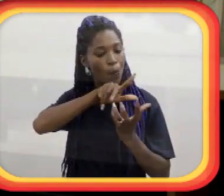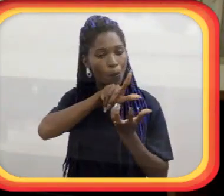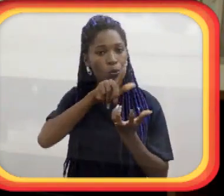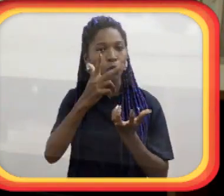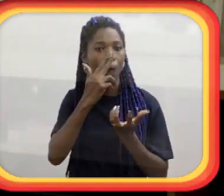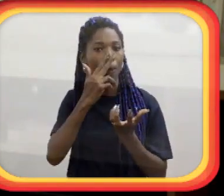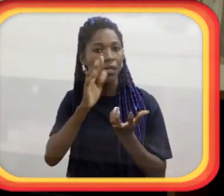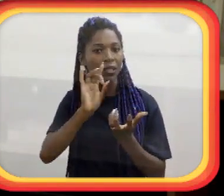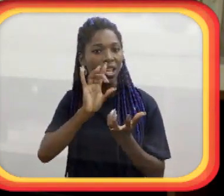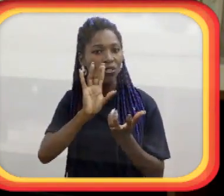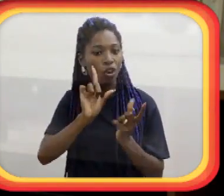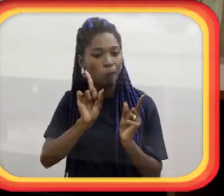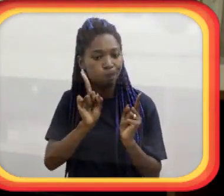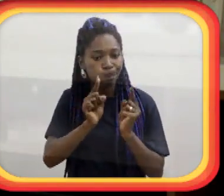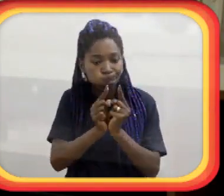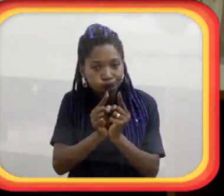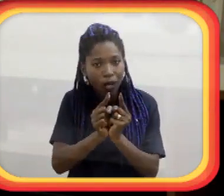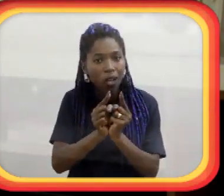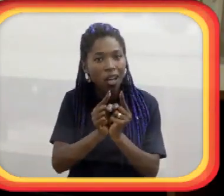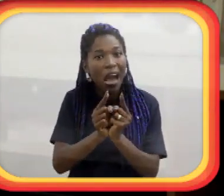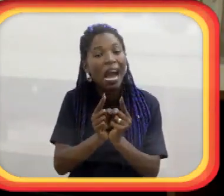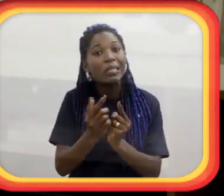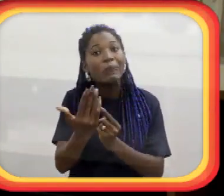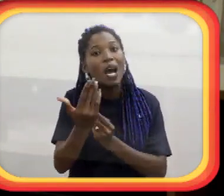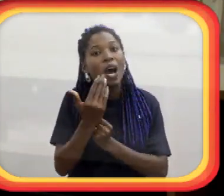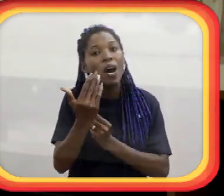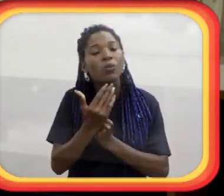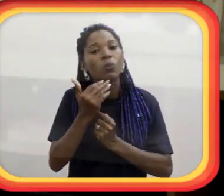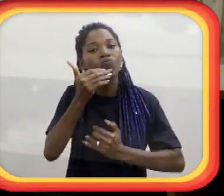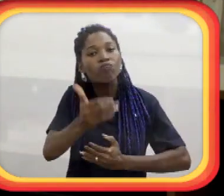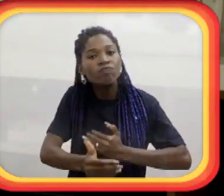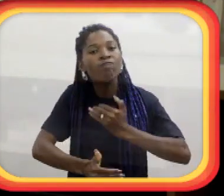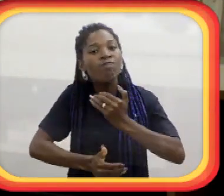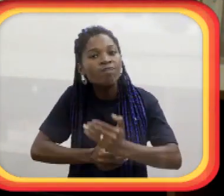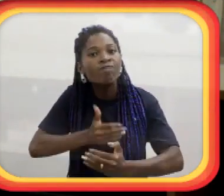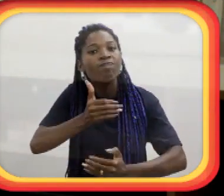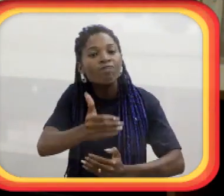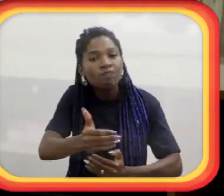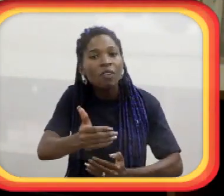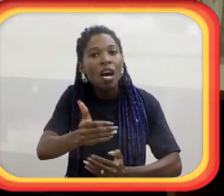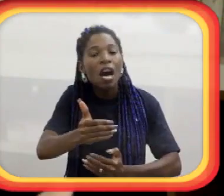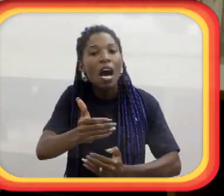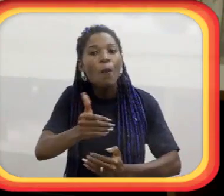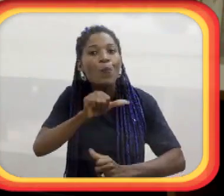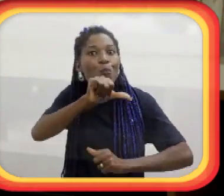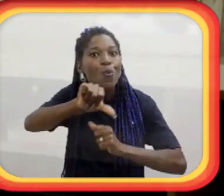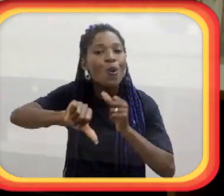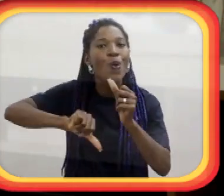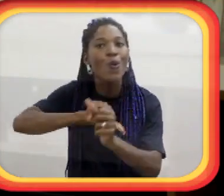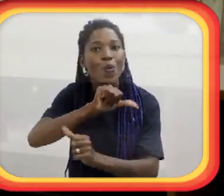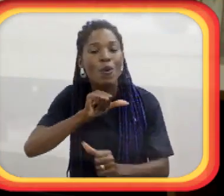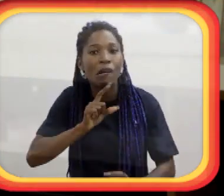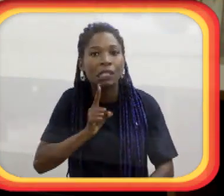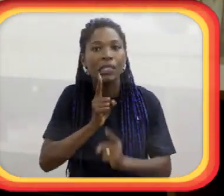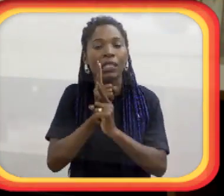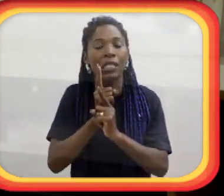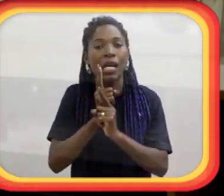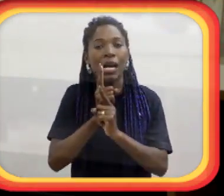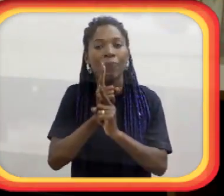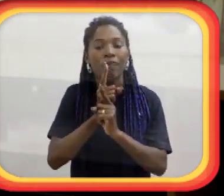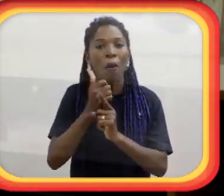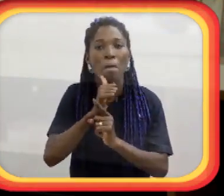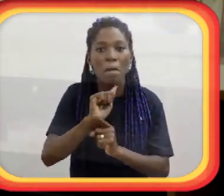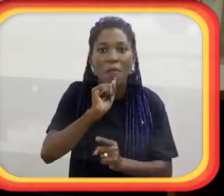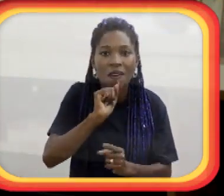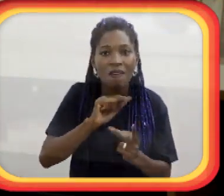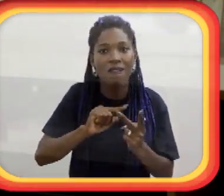também era muito reduzida. E isso me ajudou muito, né, a me encontrar